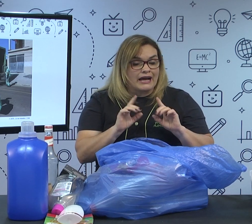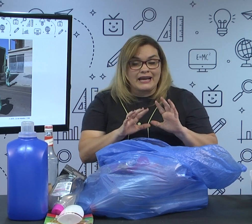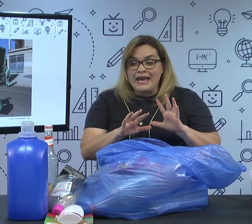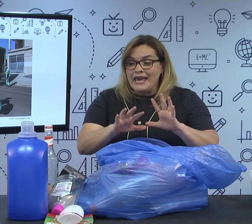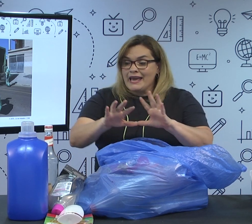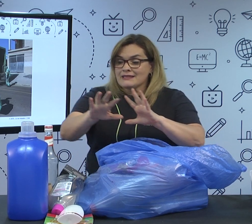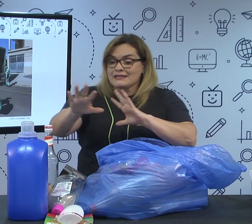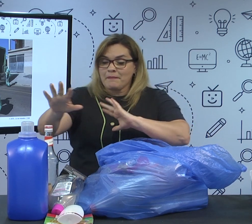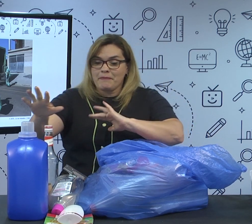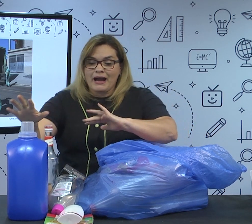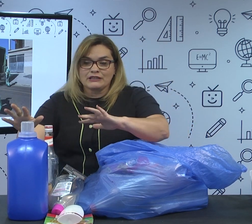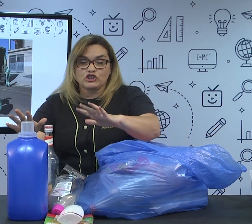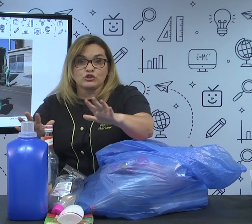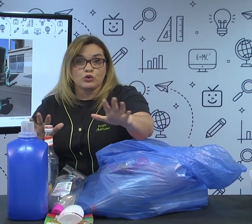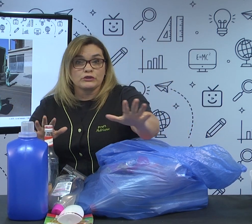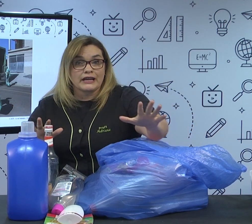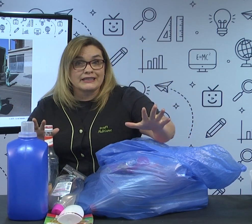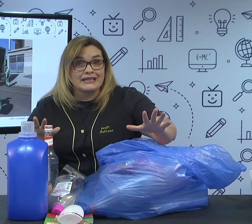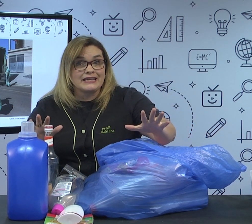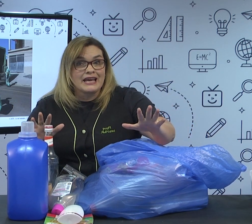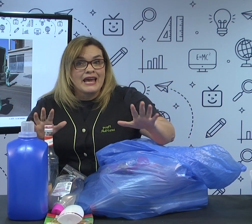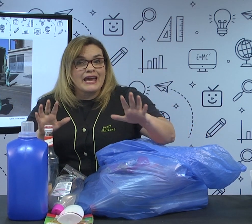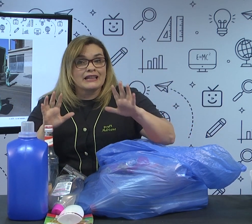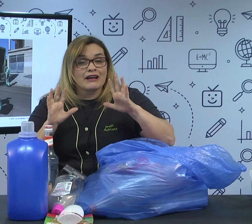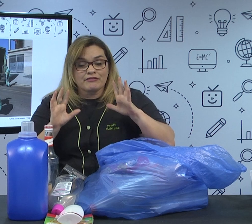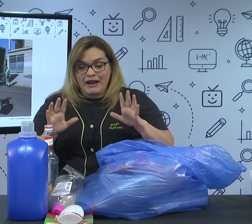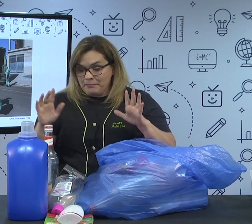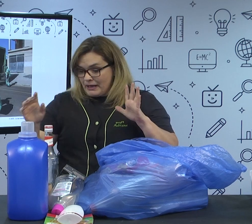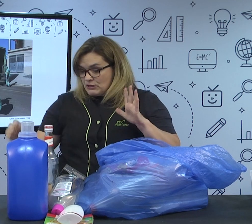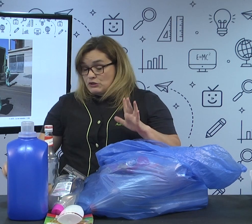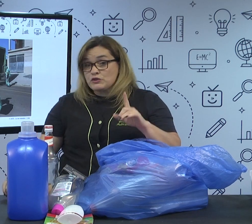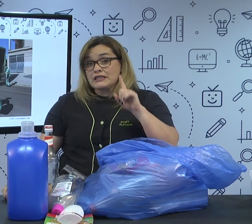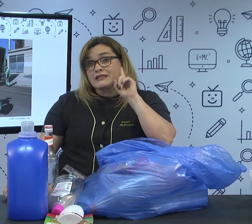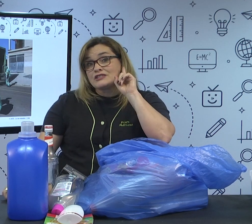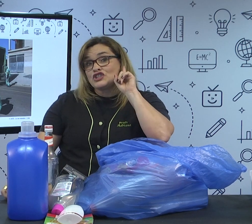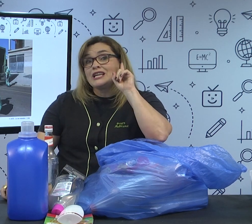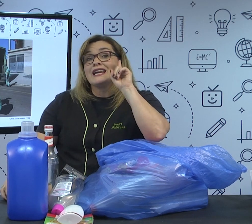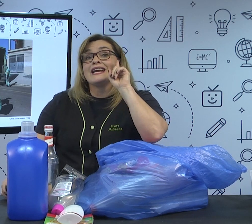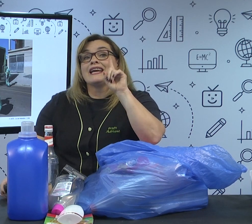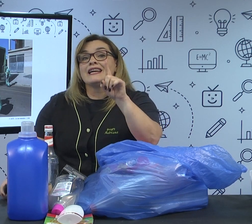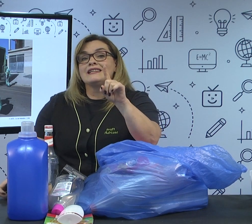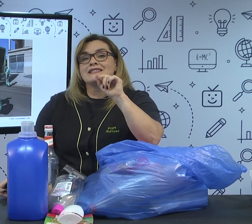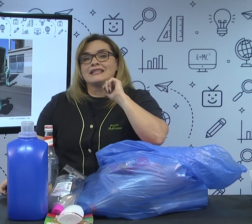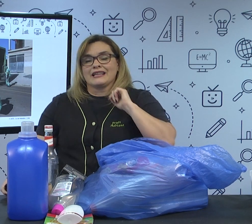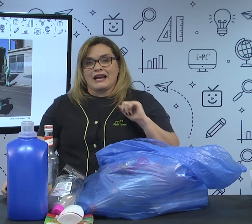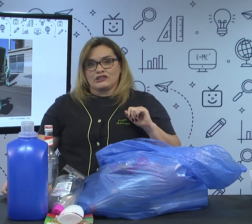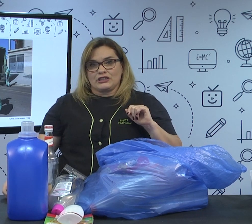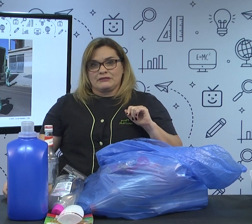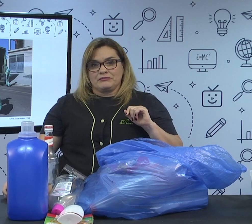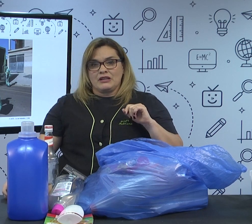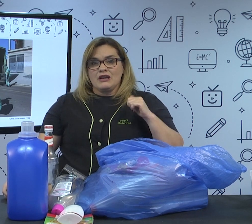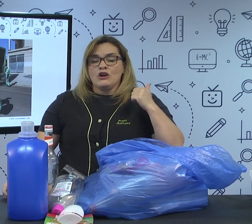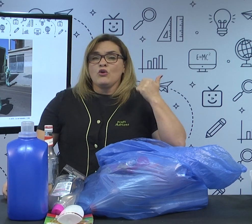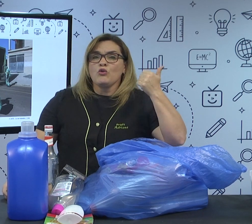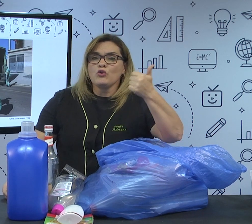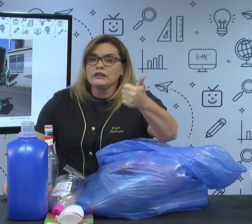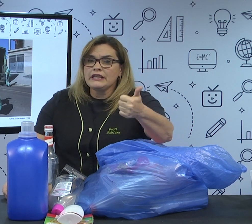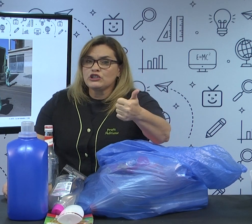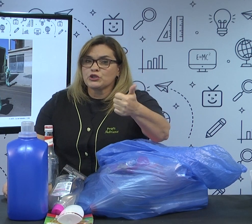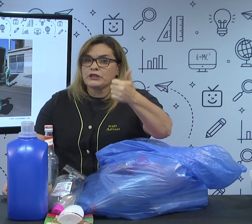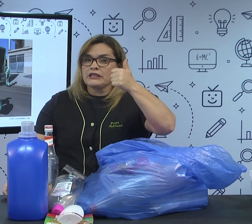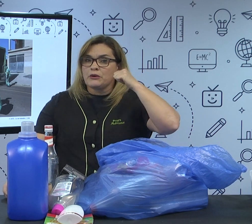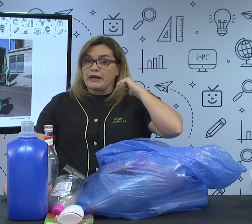vamos lá. Essa parte toda aqui, ela vai para as usinas de reciclagem.